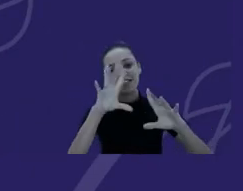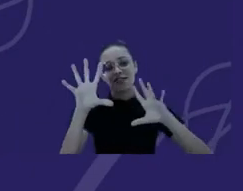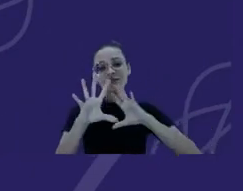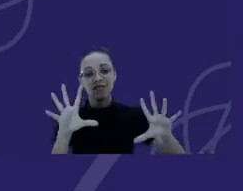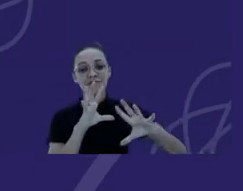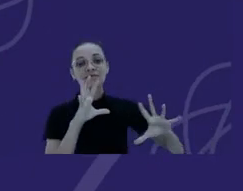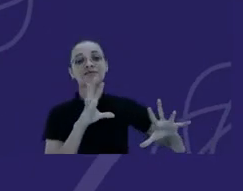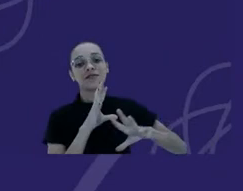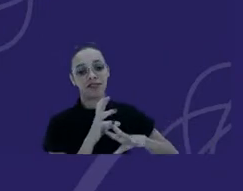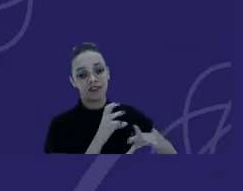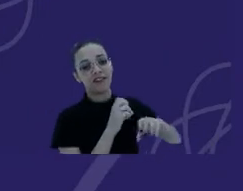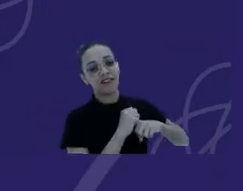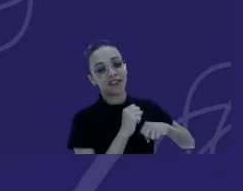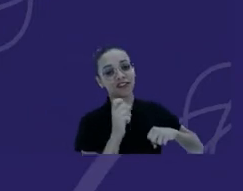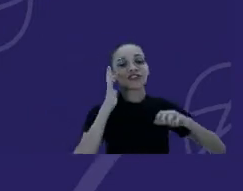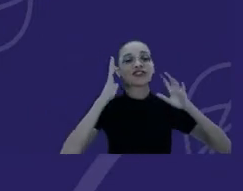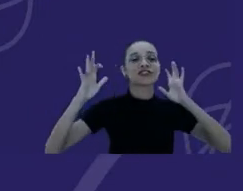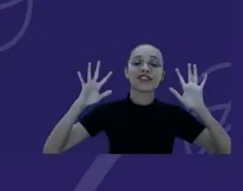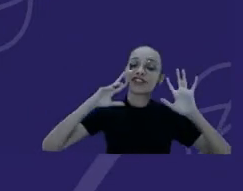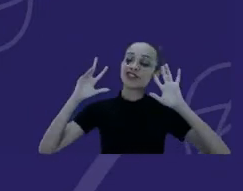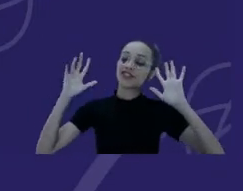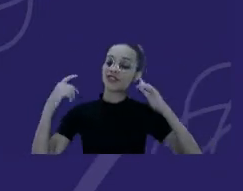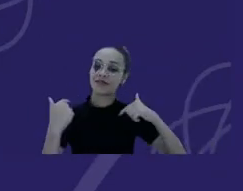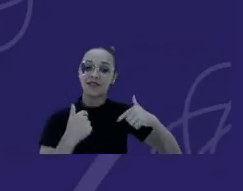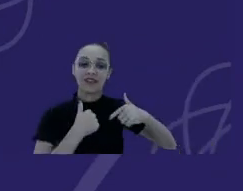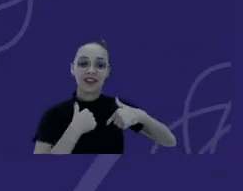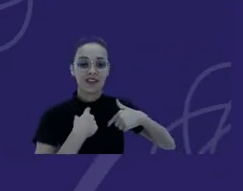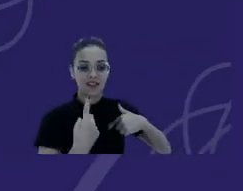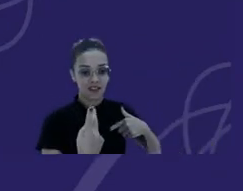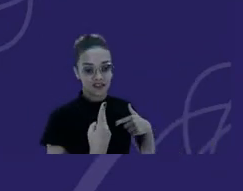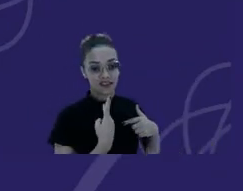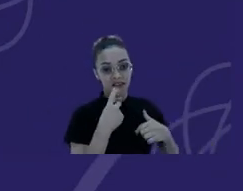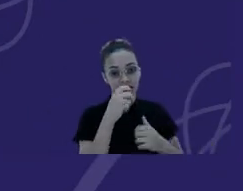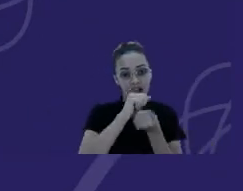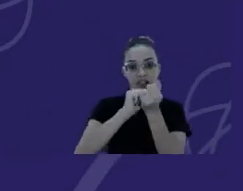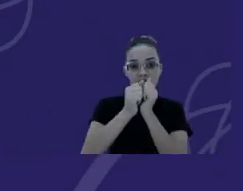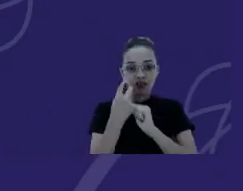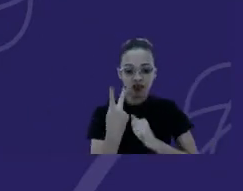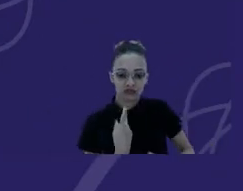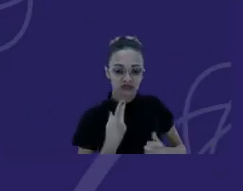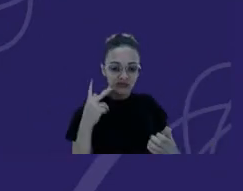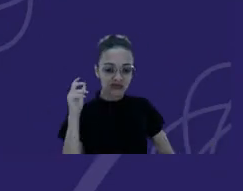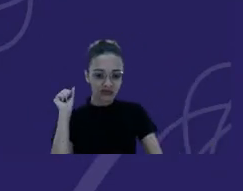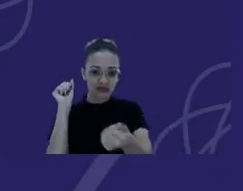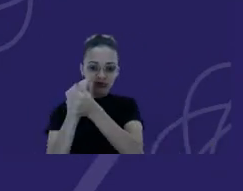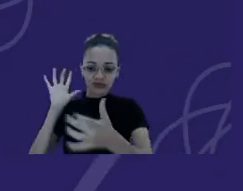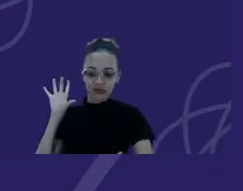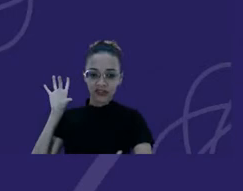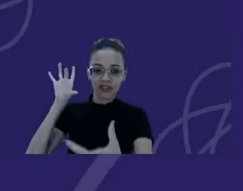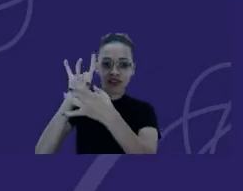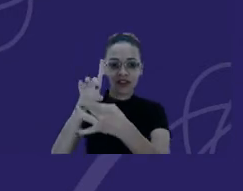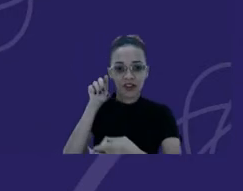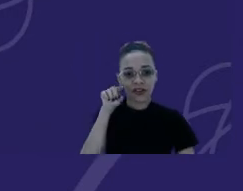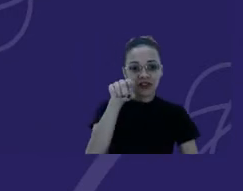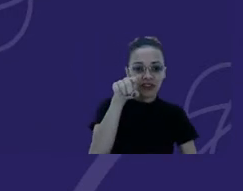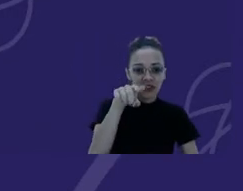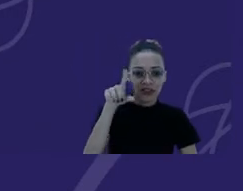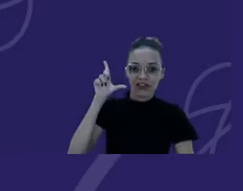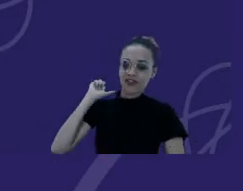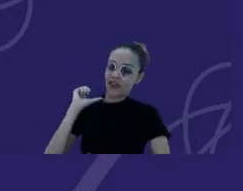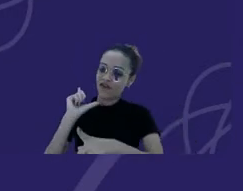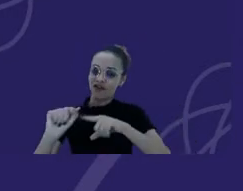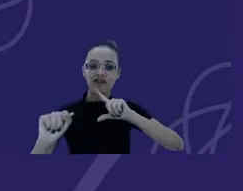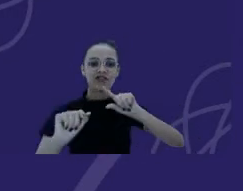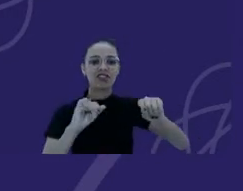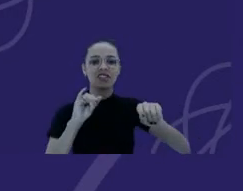amor. Dois sonhos meus, bem junto aos teus, para fugirmos